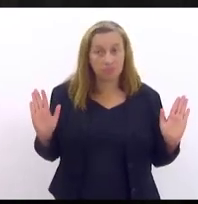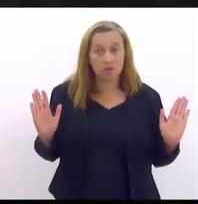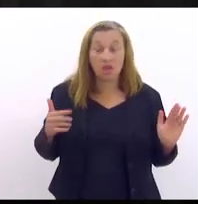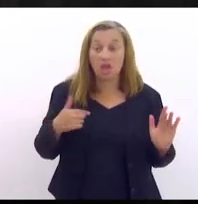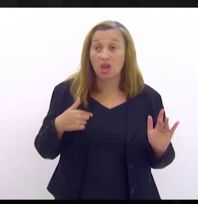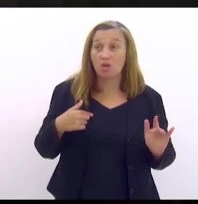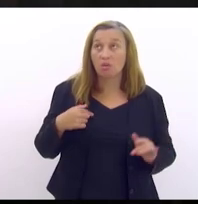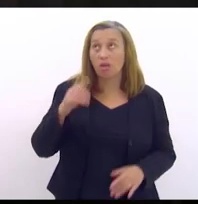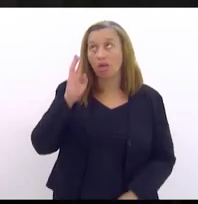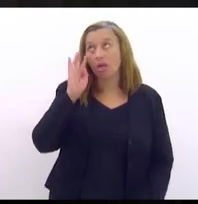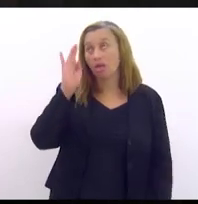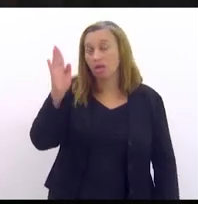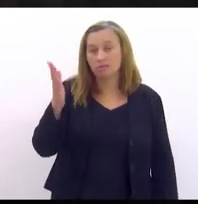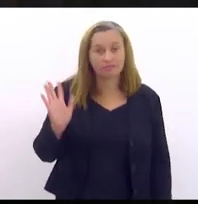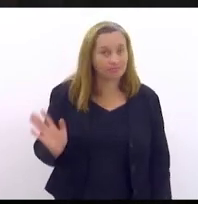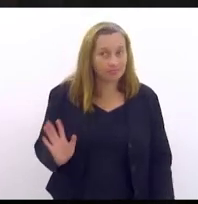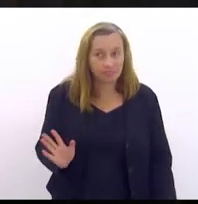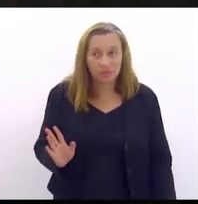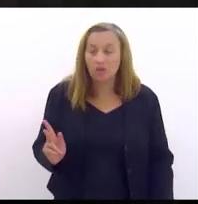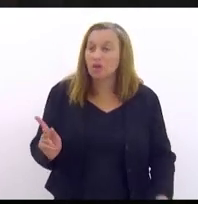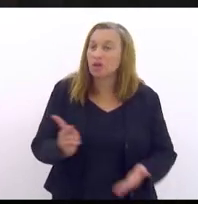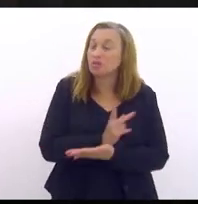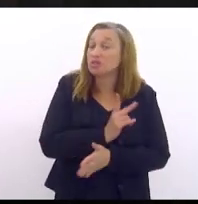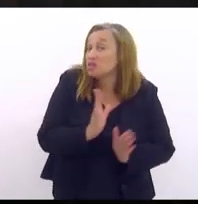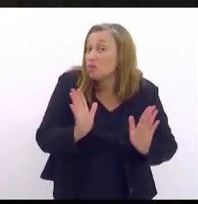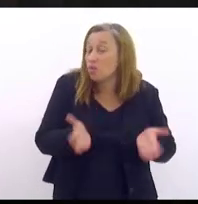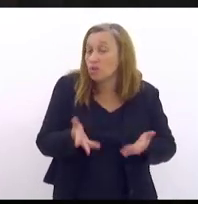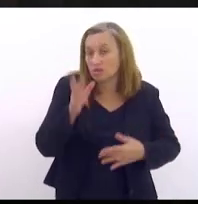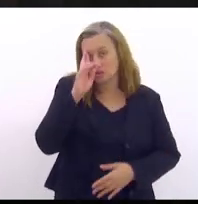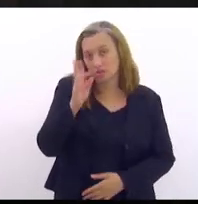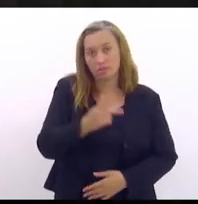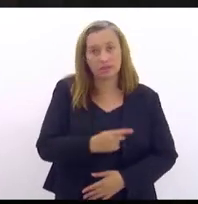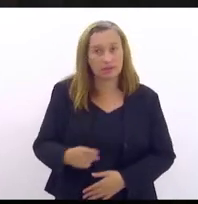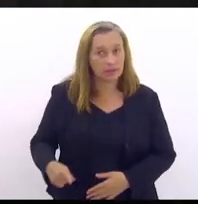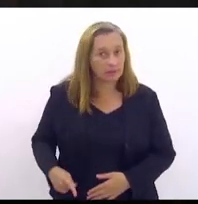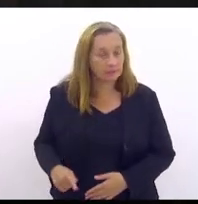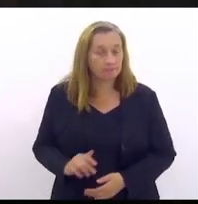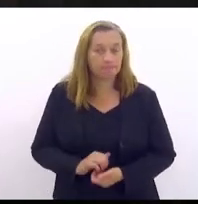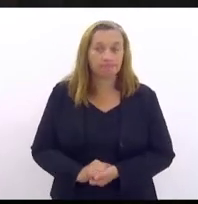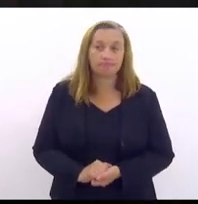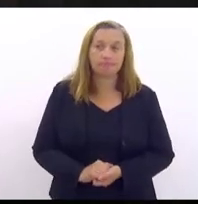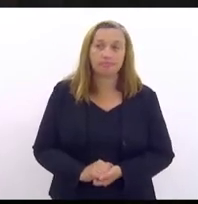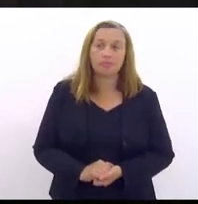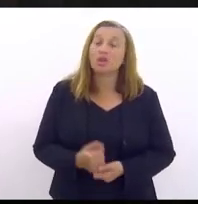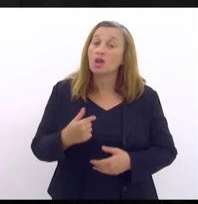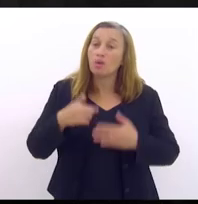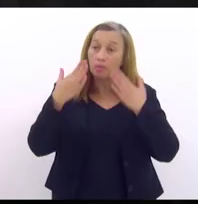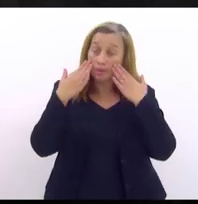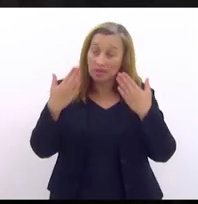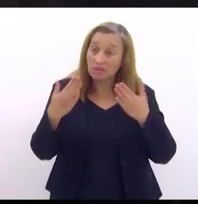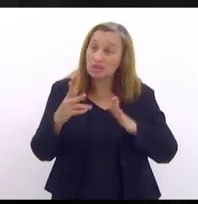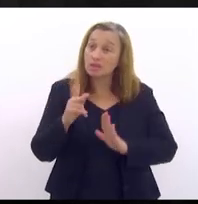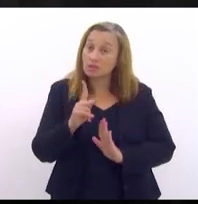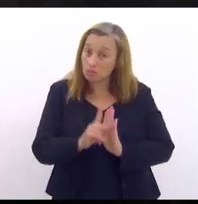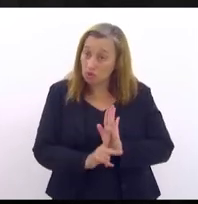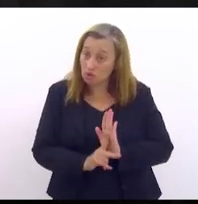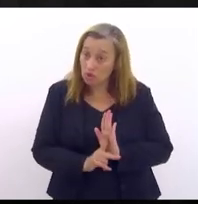me iludo com o que aconteceu hoje, senhora presidente. Eu apresentei esse